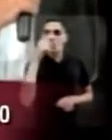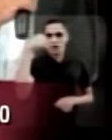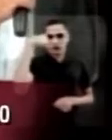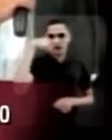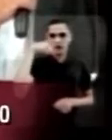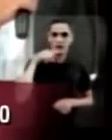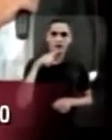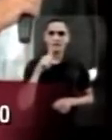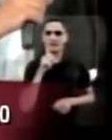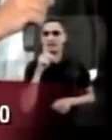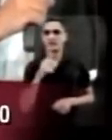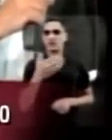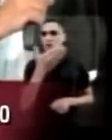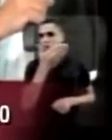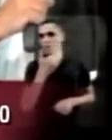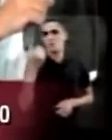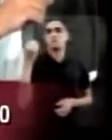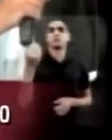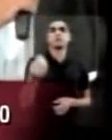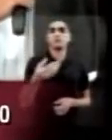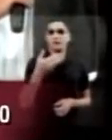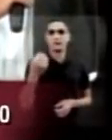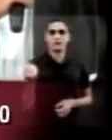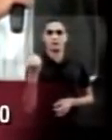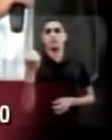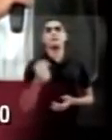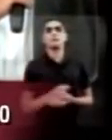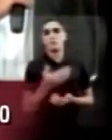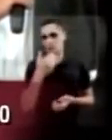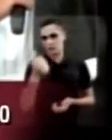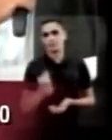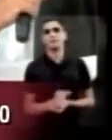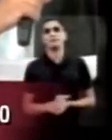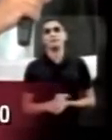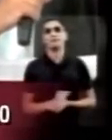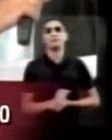padrão ouro, que é o melhor teste, e 6 por